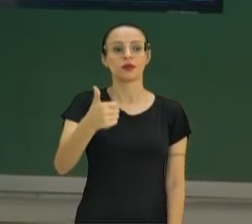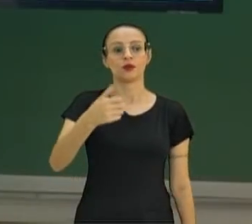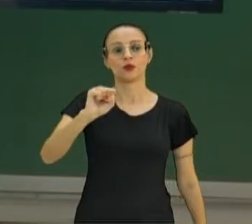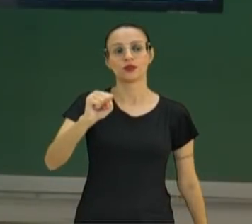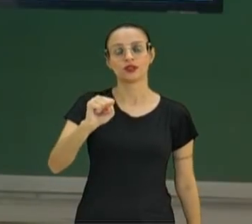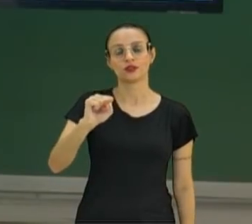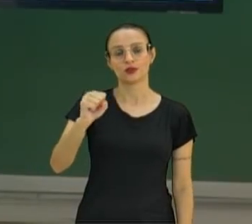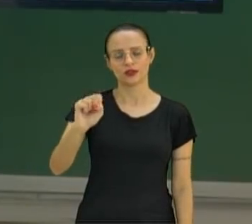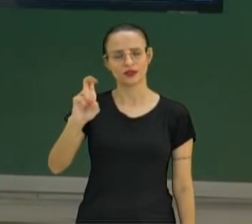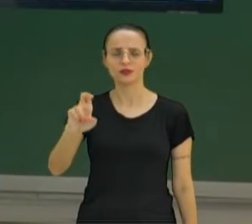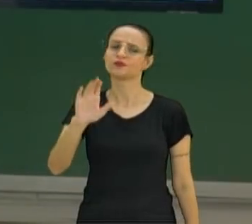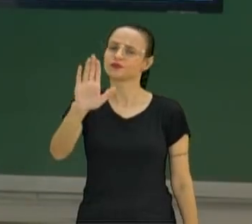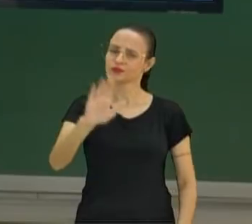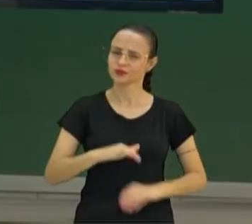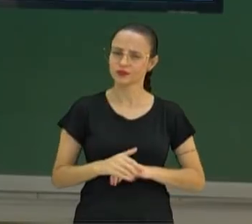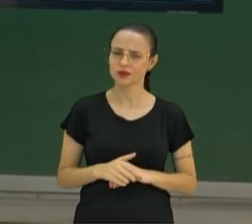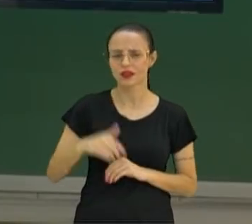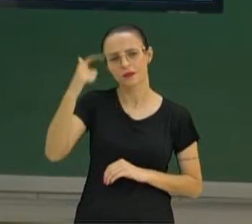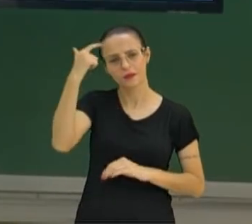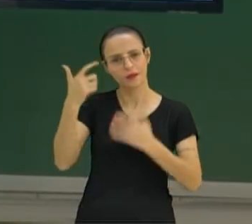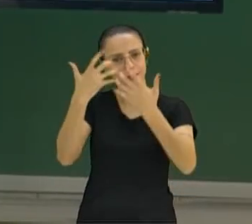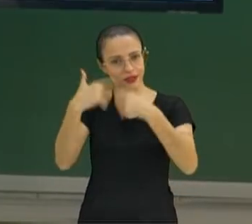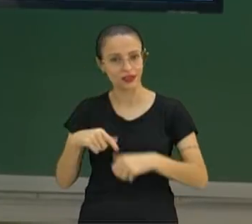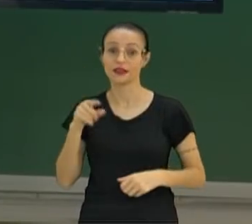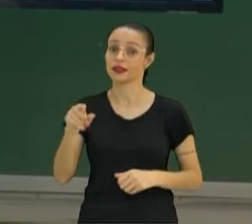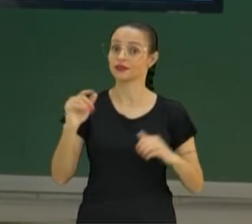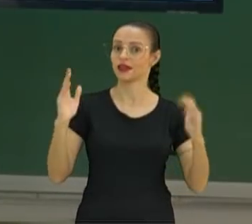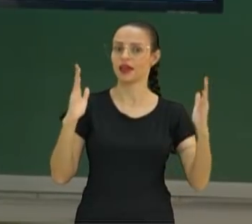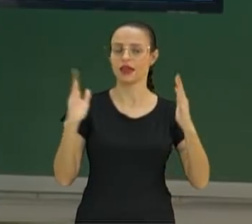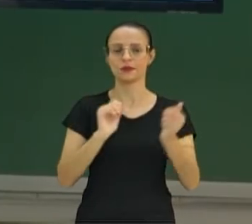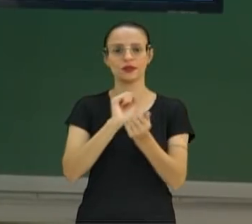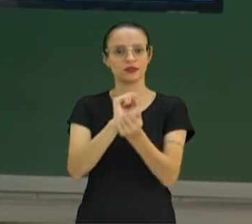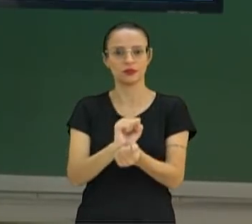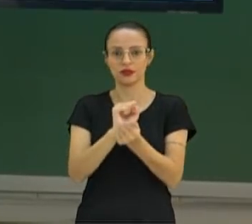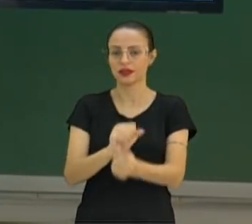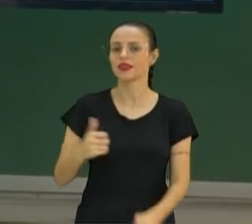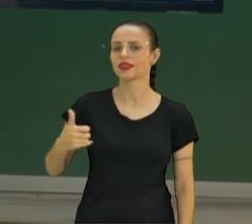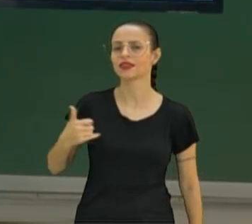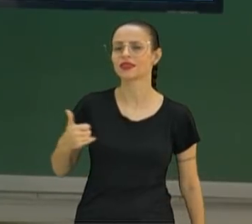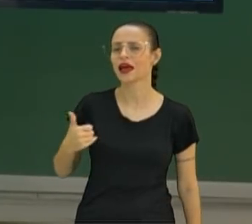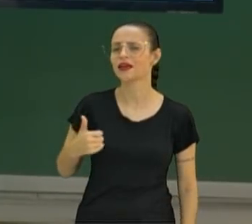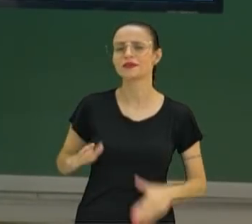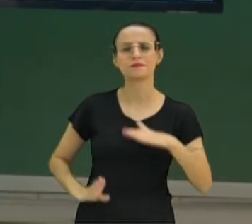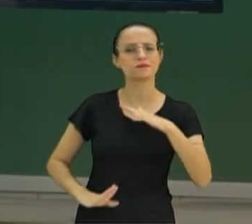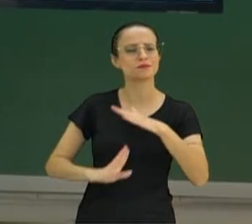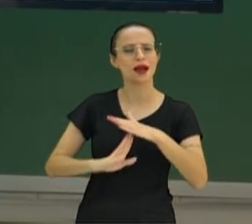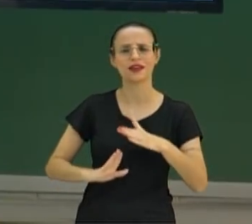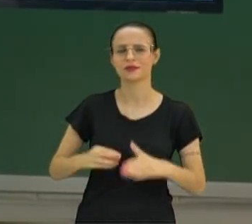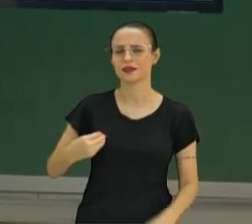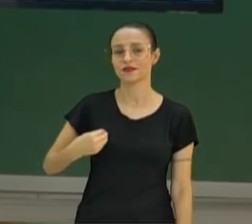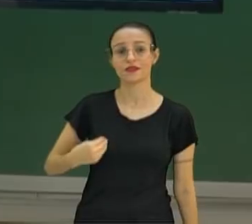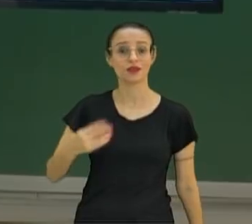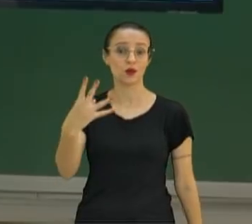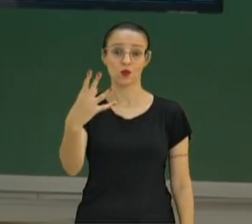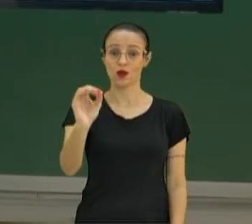1885. Pessoal, vamos pensar que naquela época a expectativa de vida do brasileiro era em torno de 40 anos.